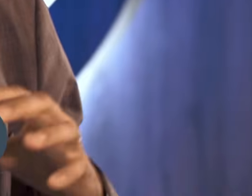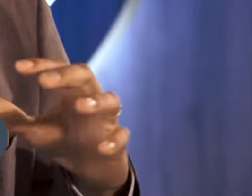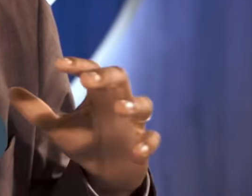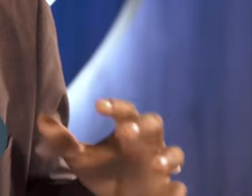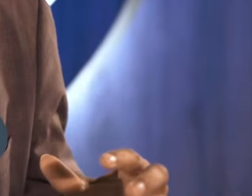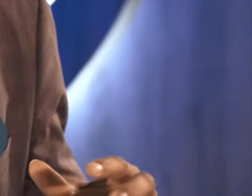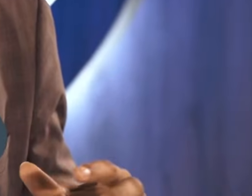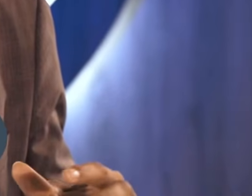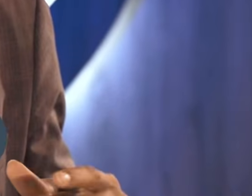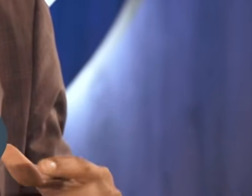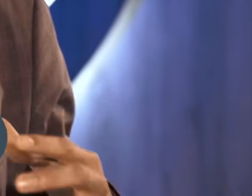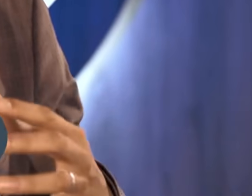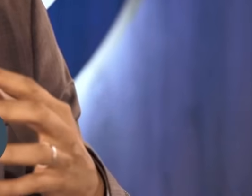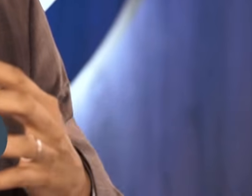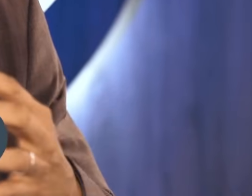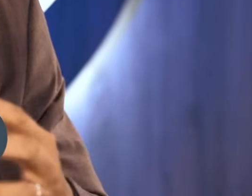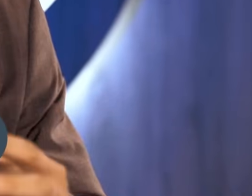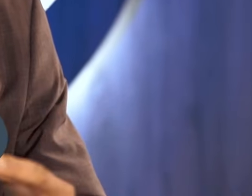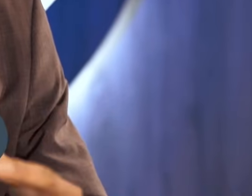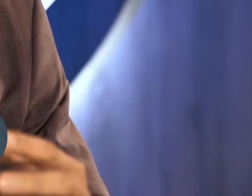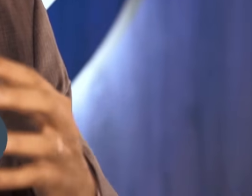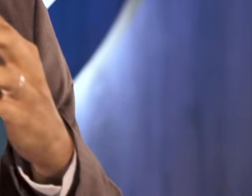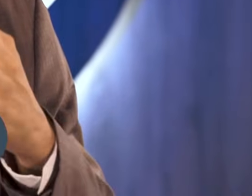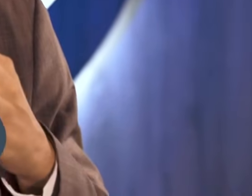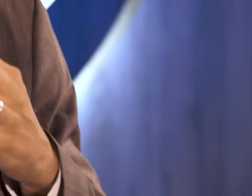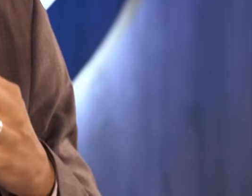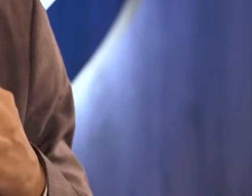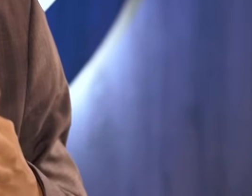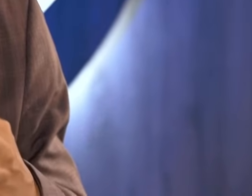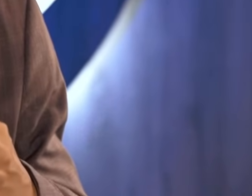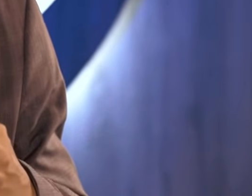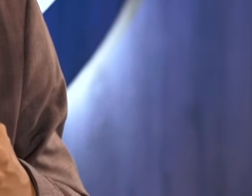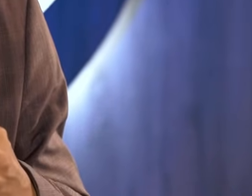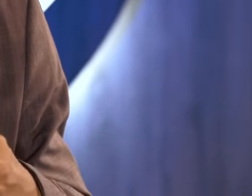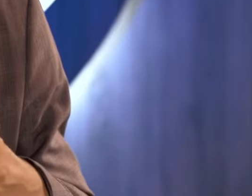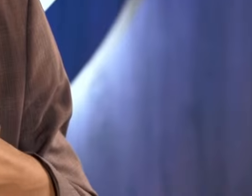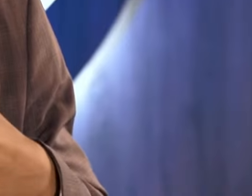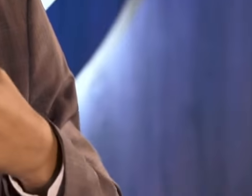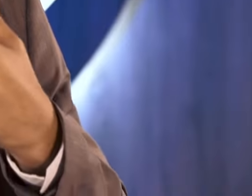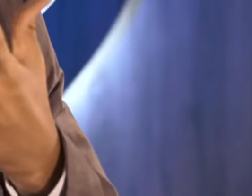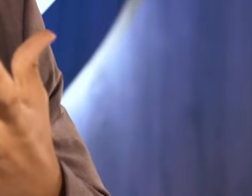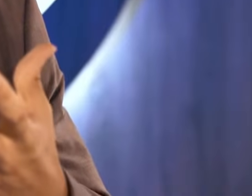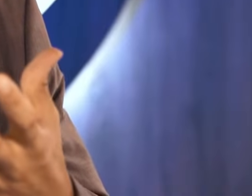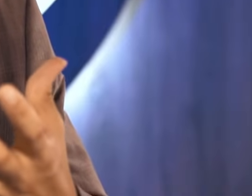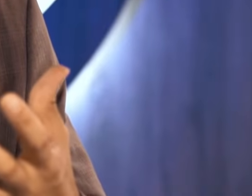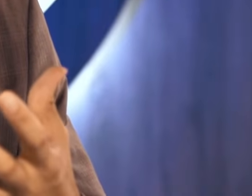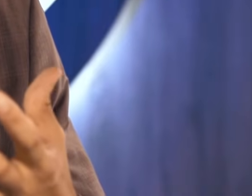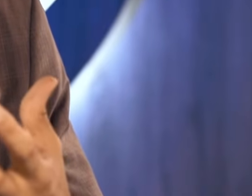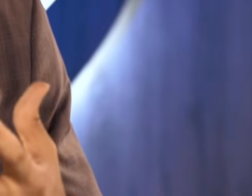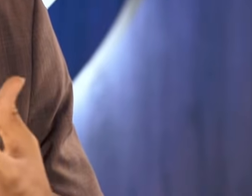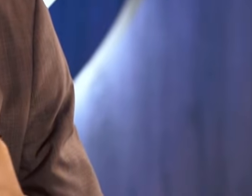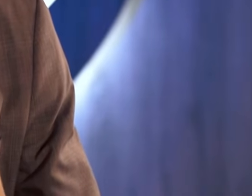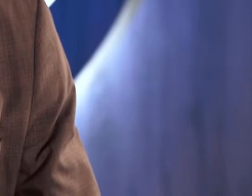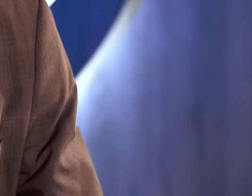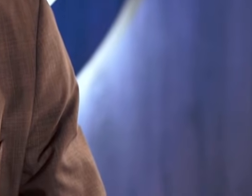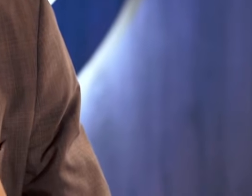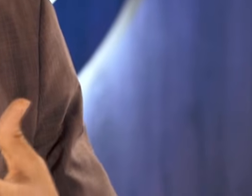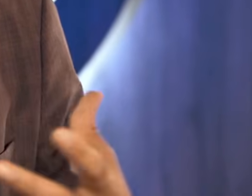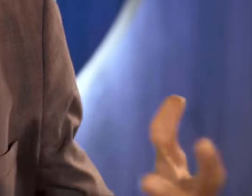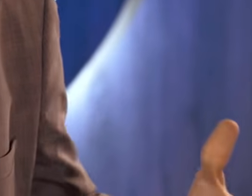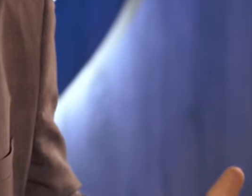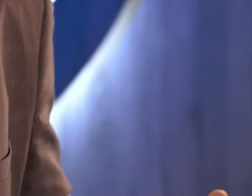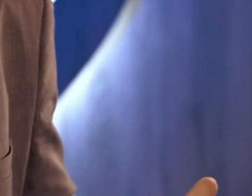O nosso Deus merece toda a nossa honra, todo o nosso louvor. E ainda mais, Ele merece uma